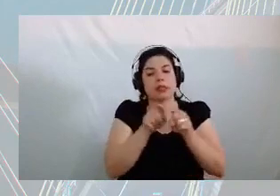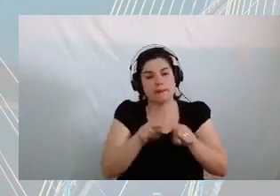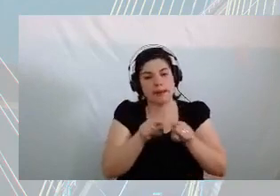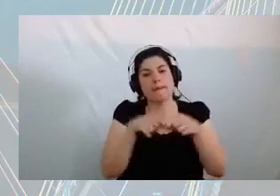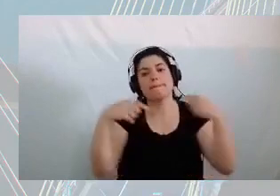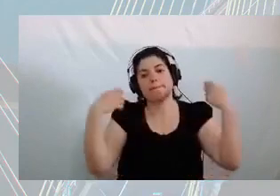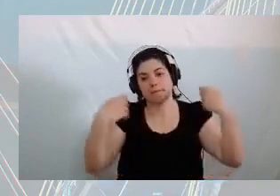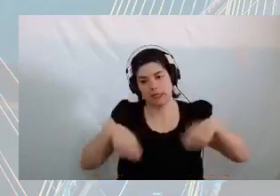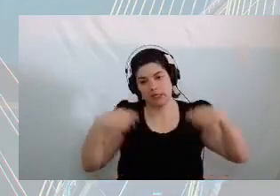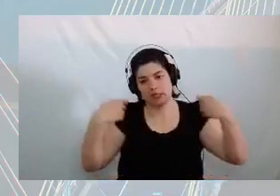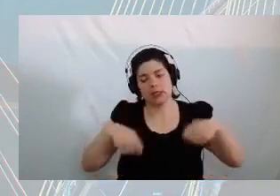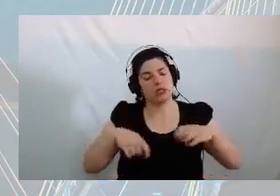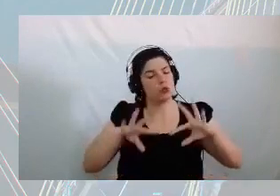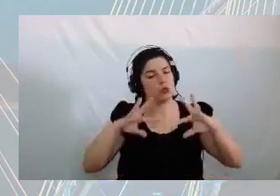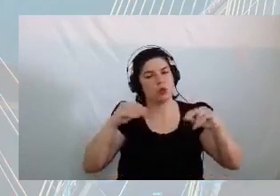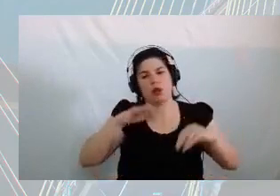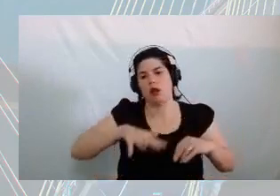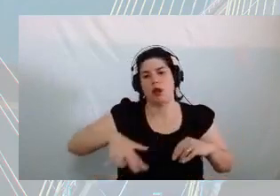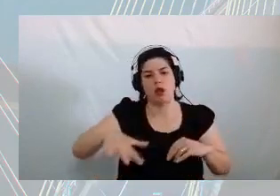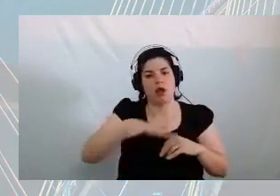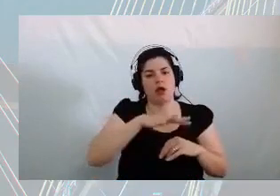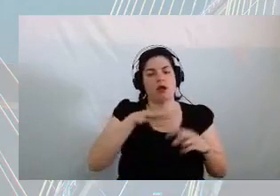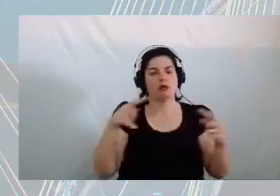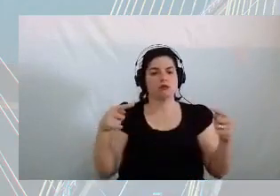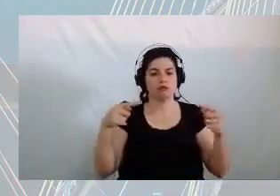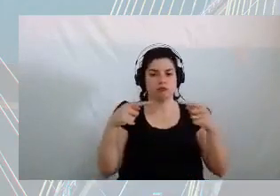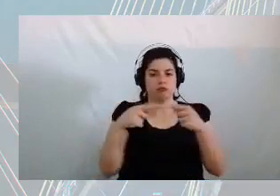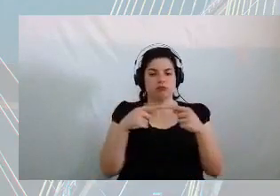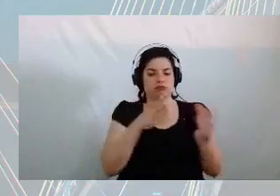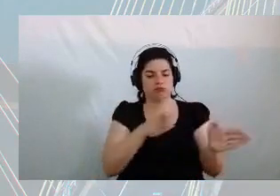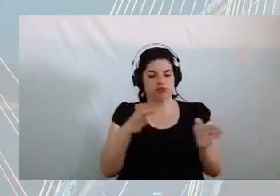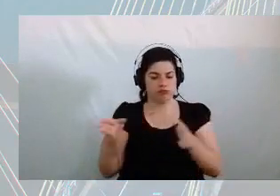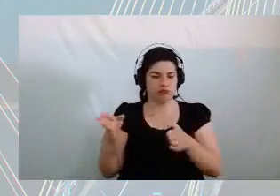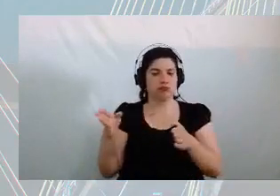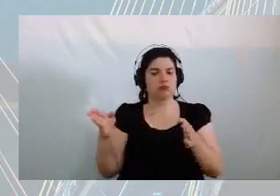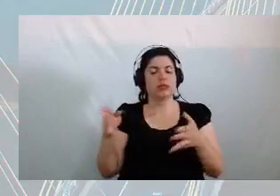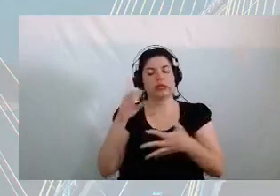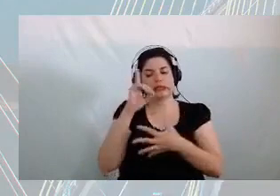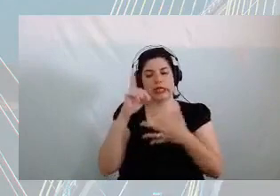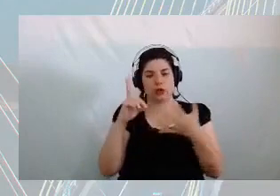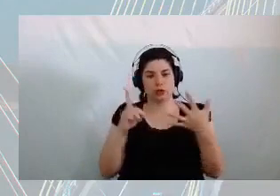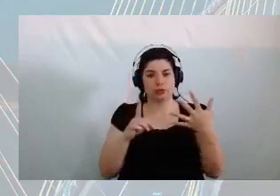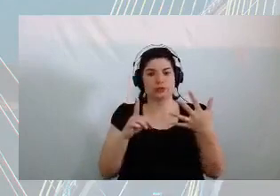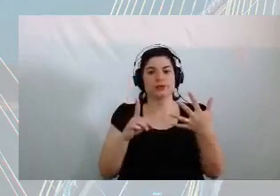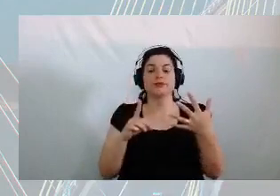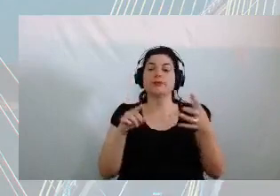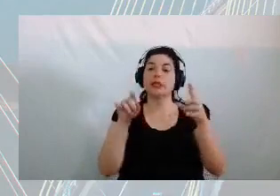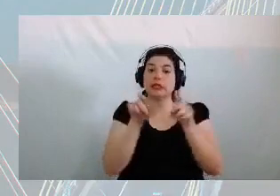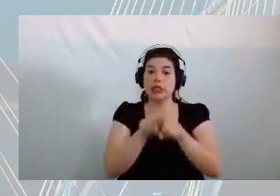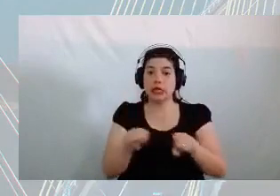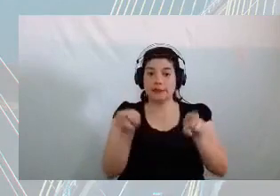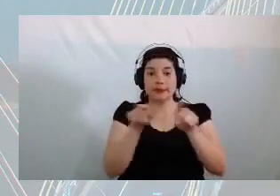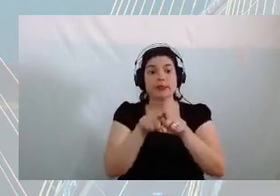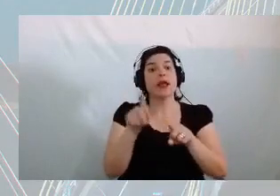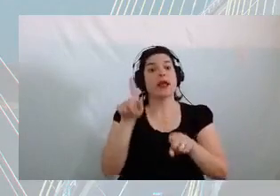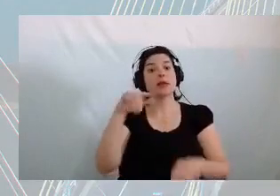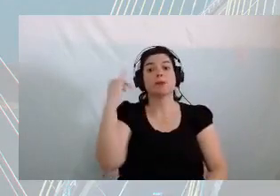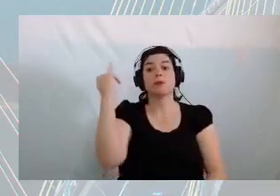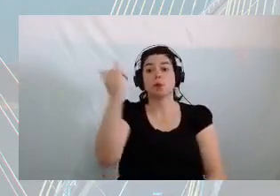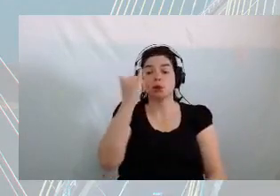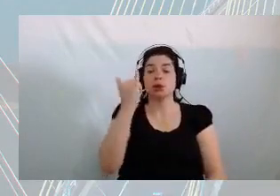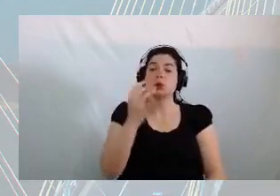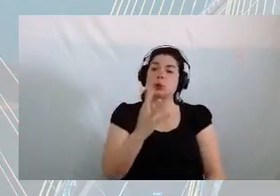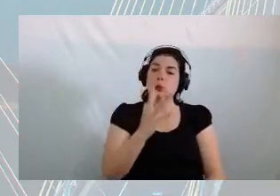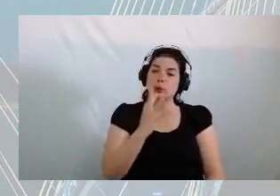em todos os âmbitos dessa organização com base em dados e também é fundamental dominar, né, ter